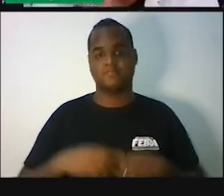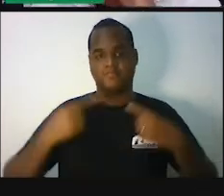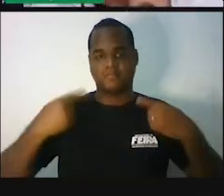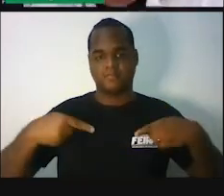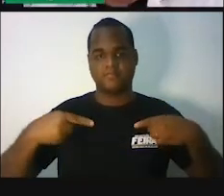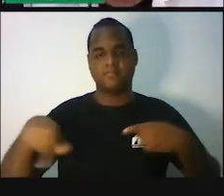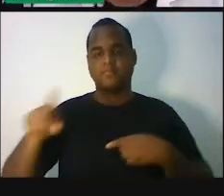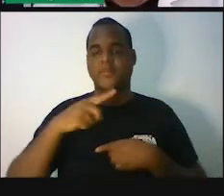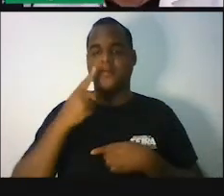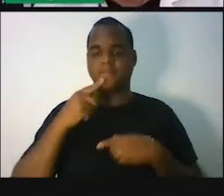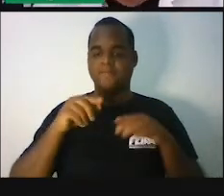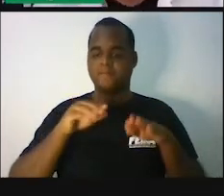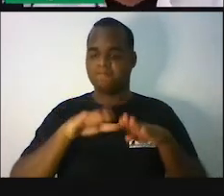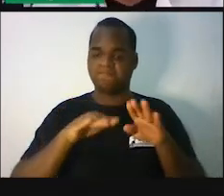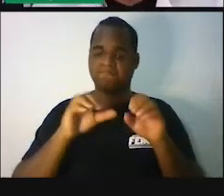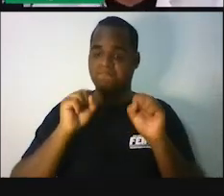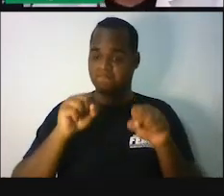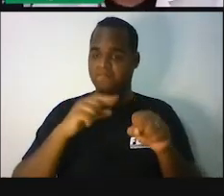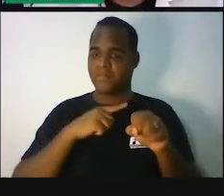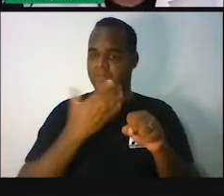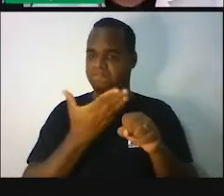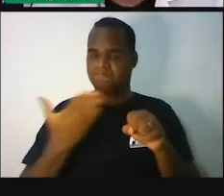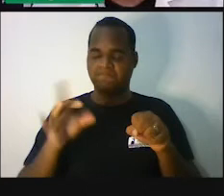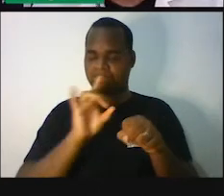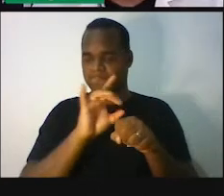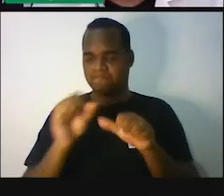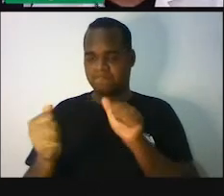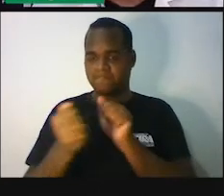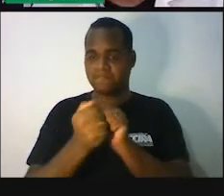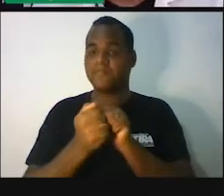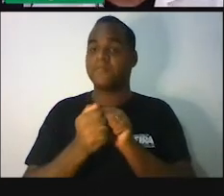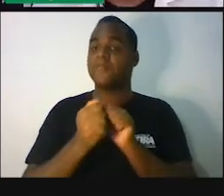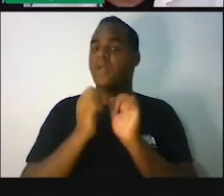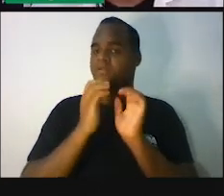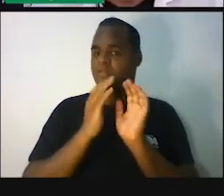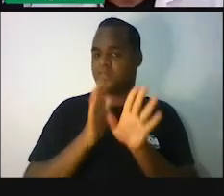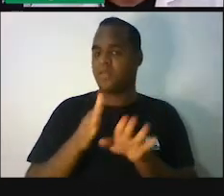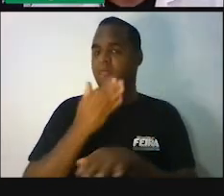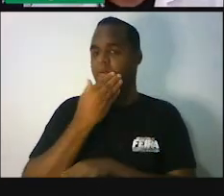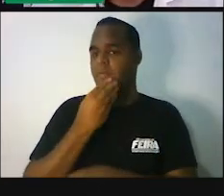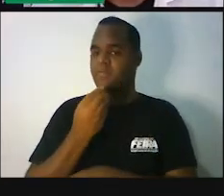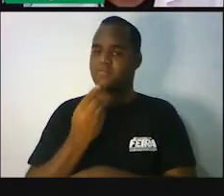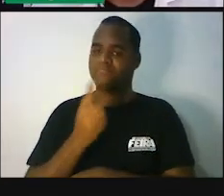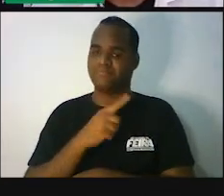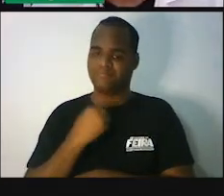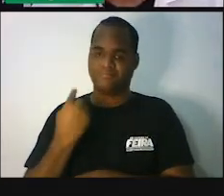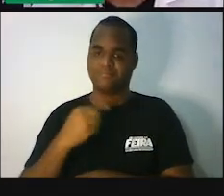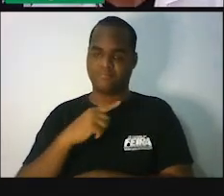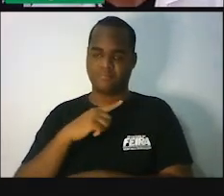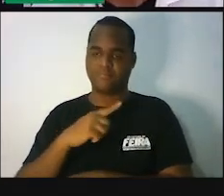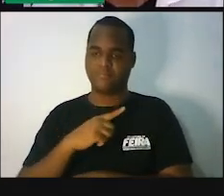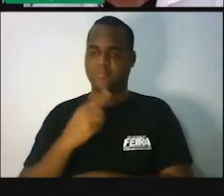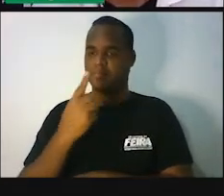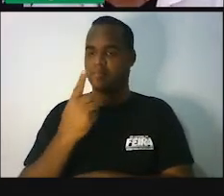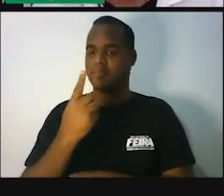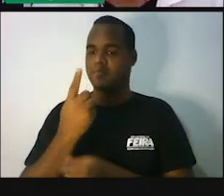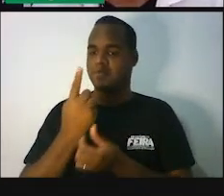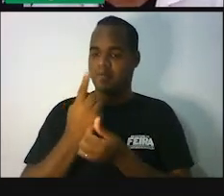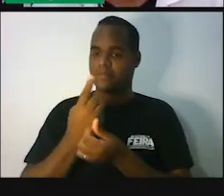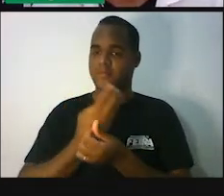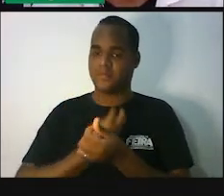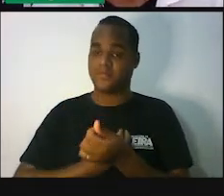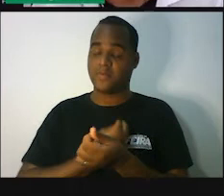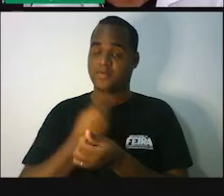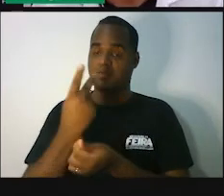pensar passo a passo com você. Aqui jaz um matemático que passou um sexto de sua